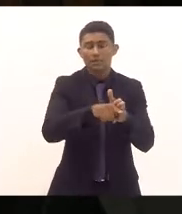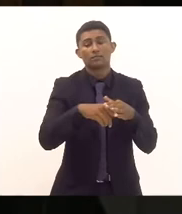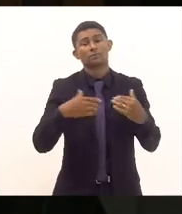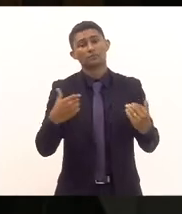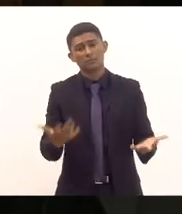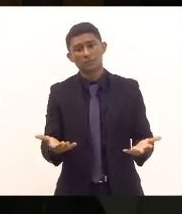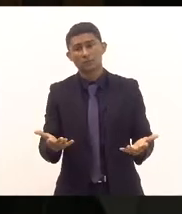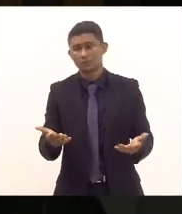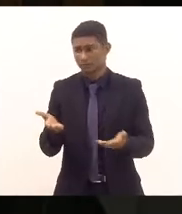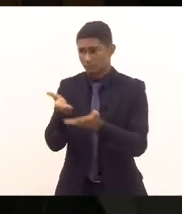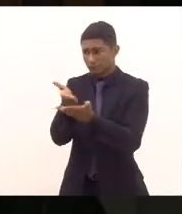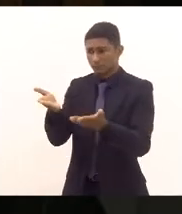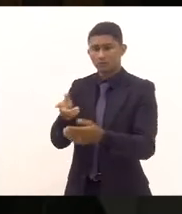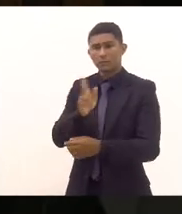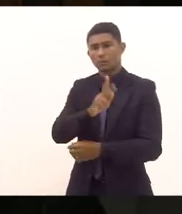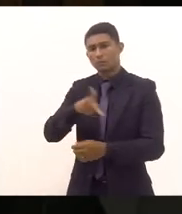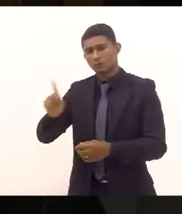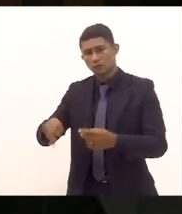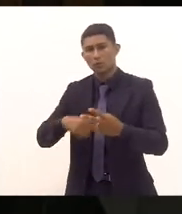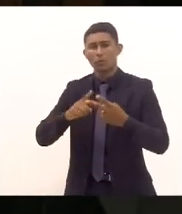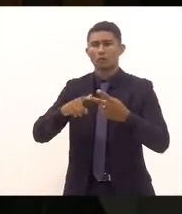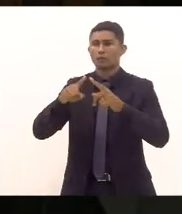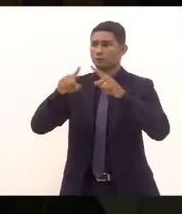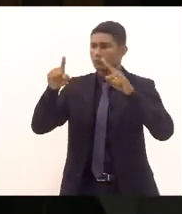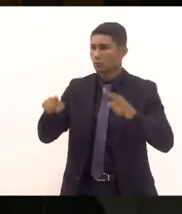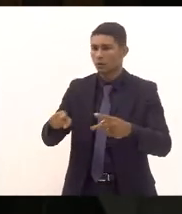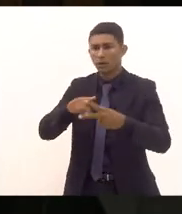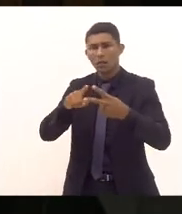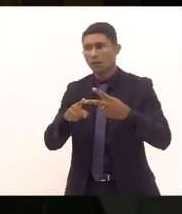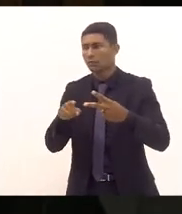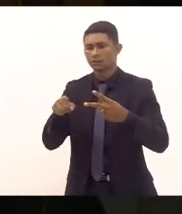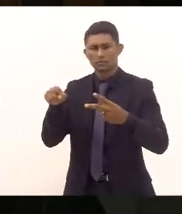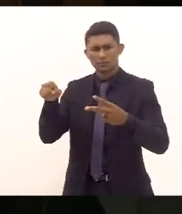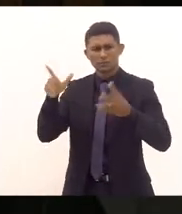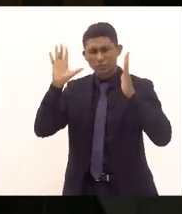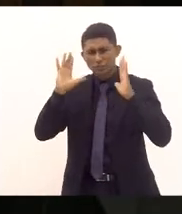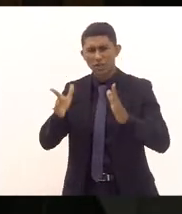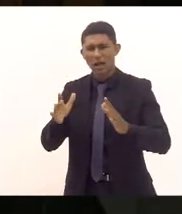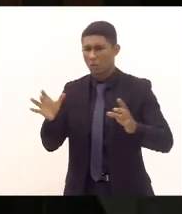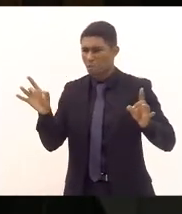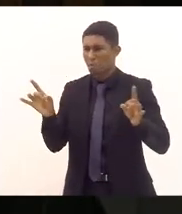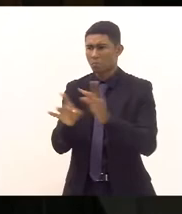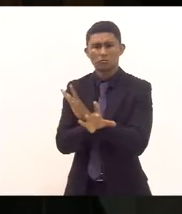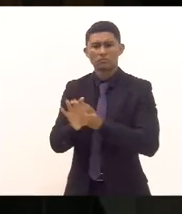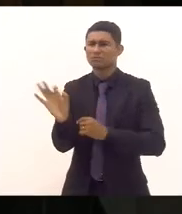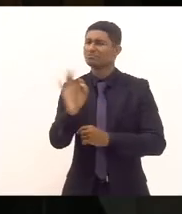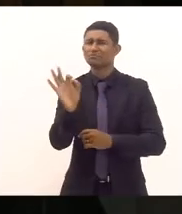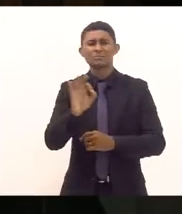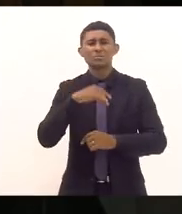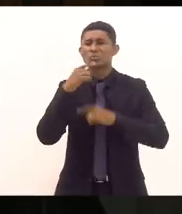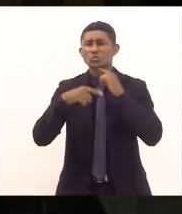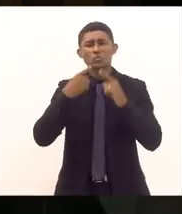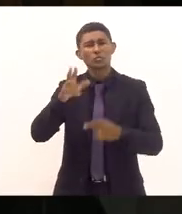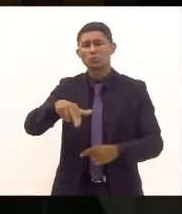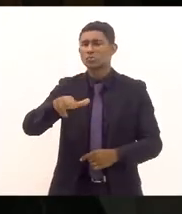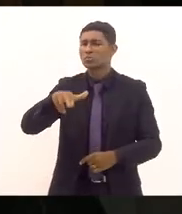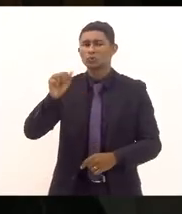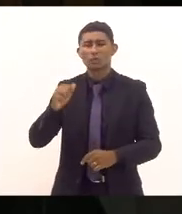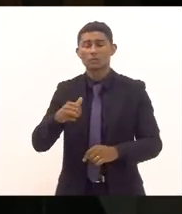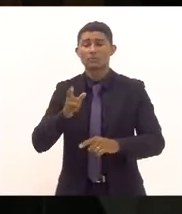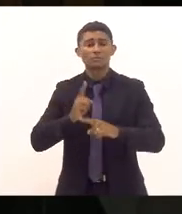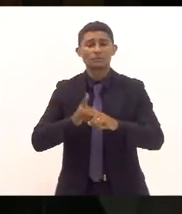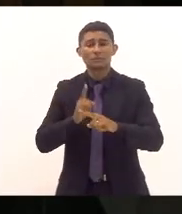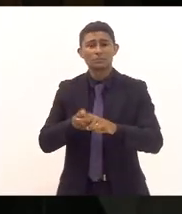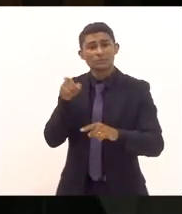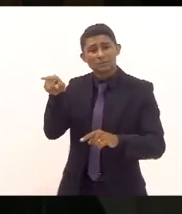cargos de professores e servidores nunca se deu plenamente O que é uma pena porque faz com que ela tenha uma